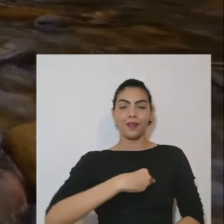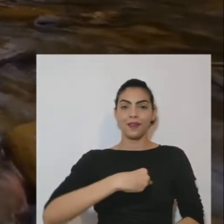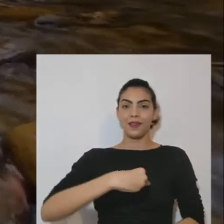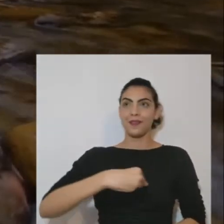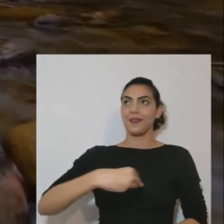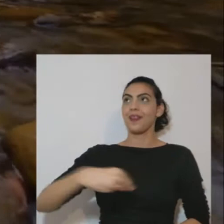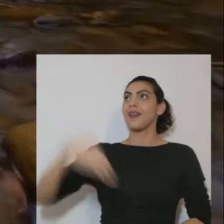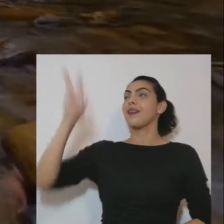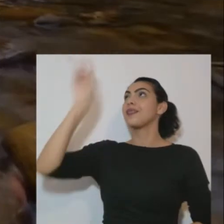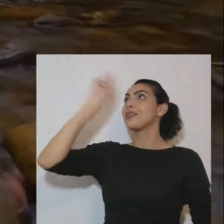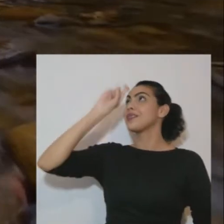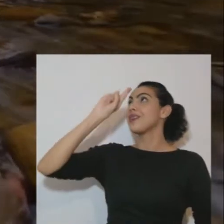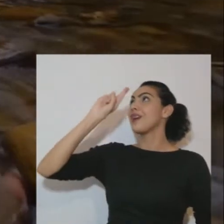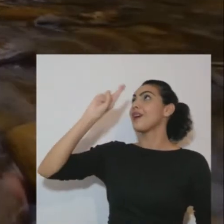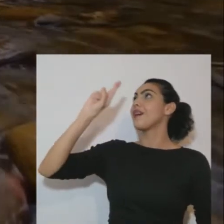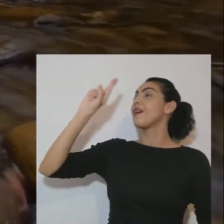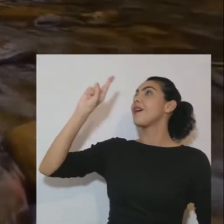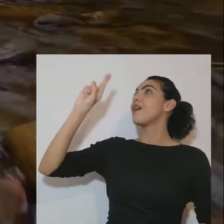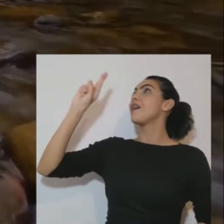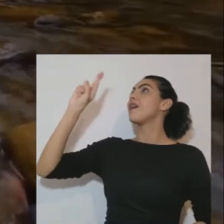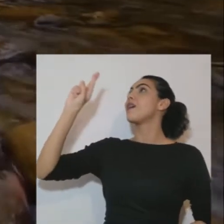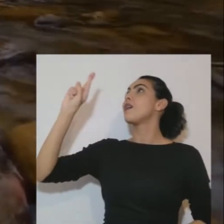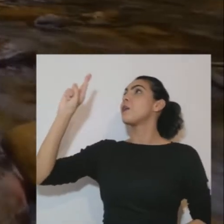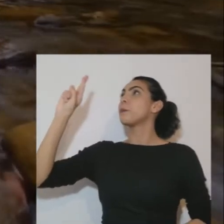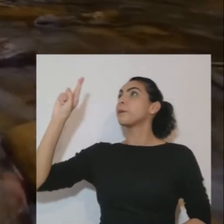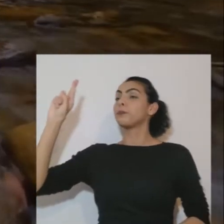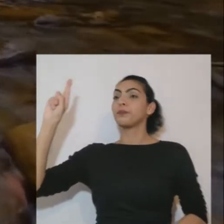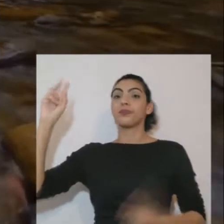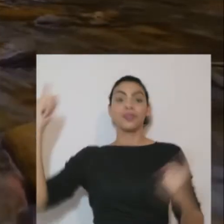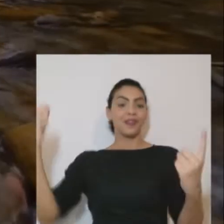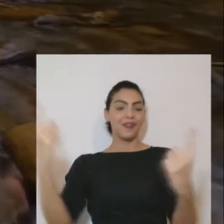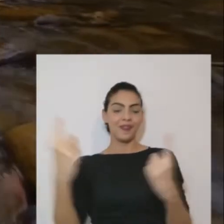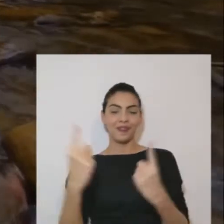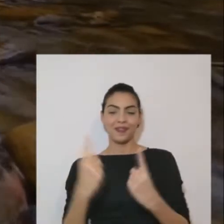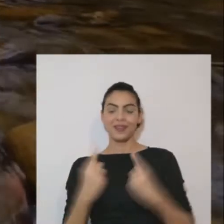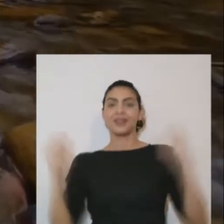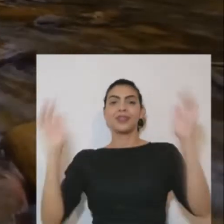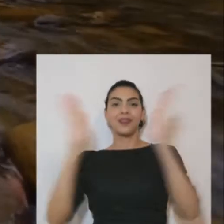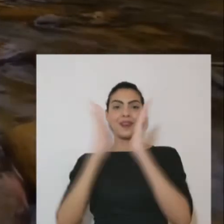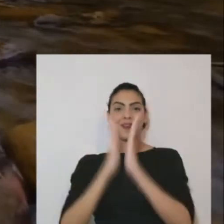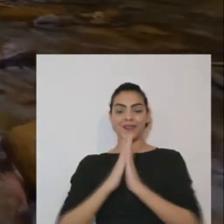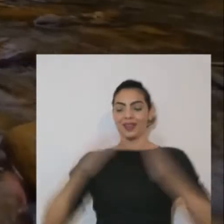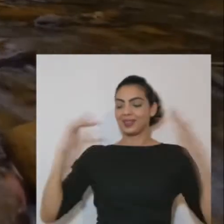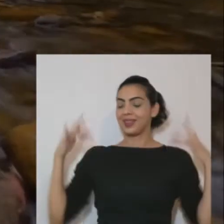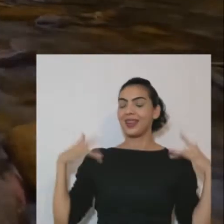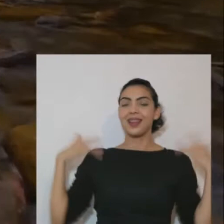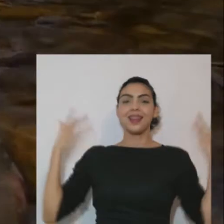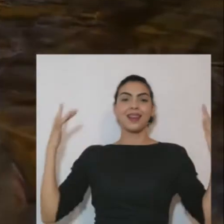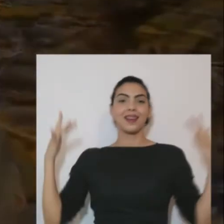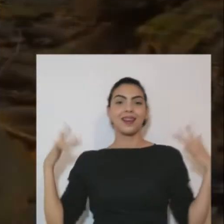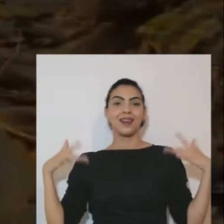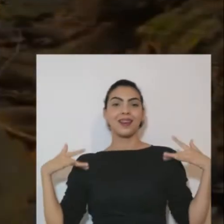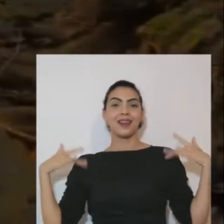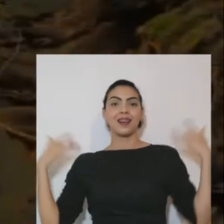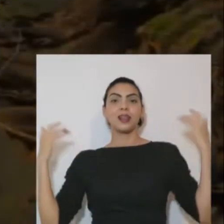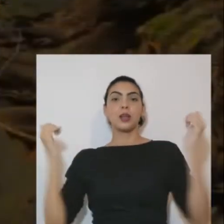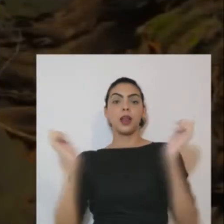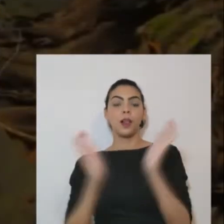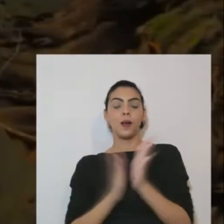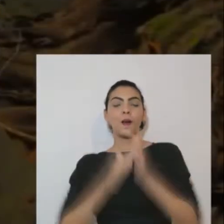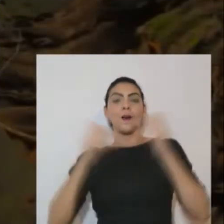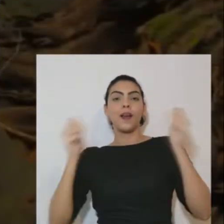aleluia. Filhos e filhas do Senhor, vinde adorá-lo com